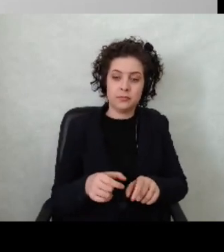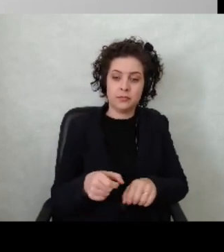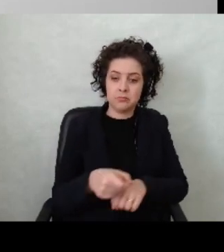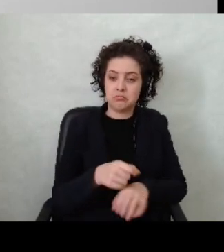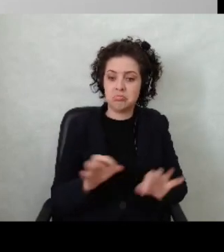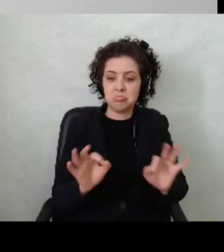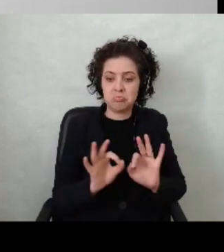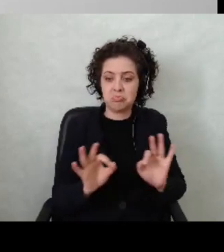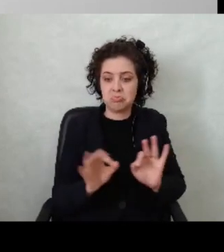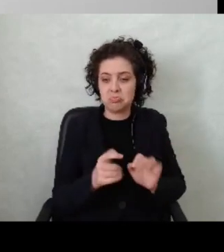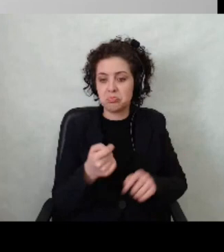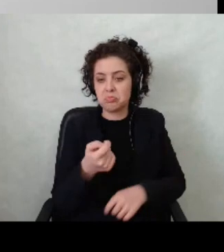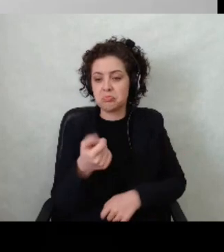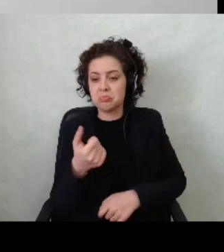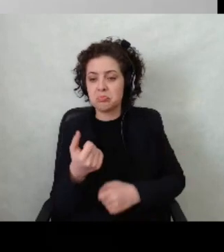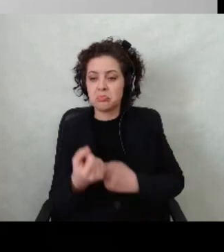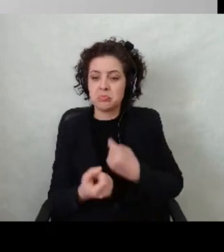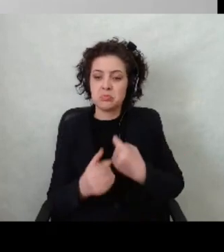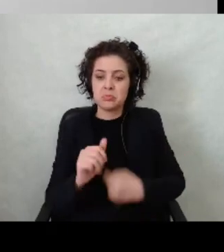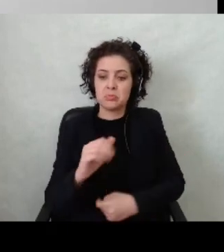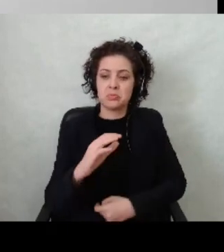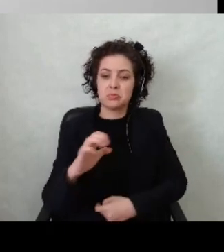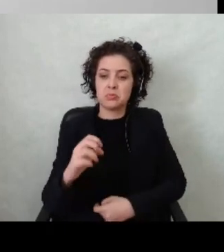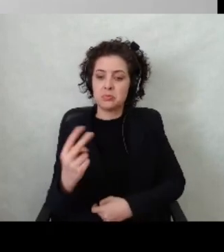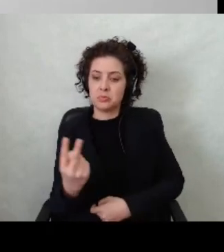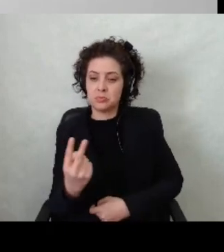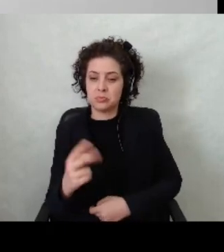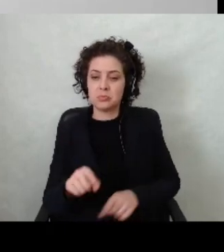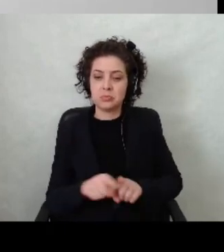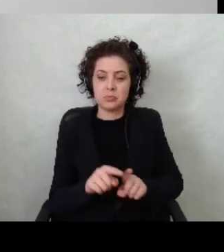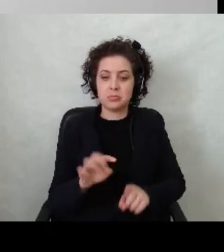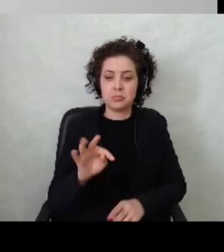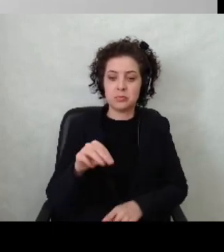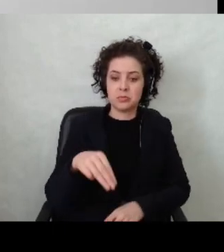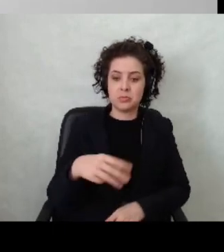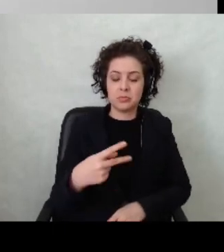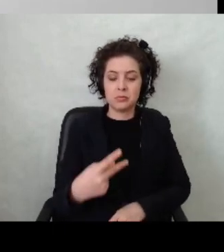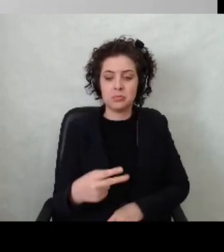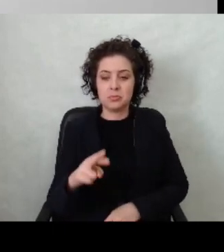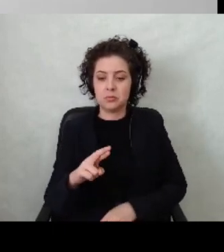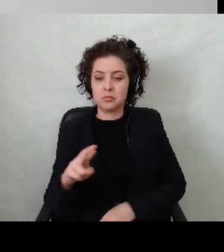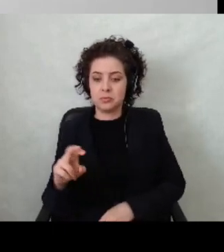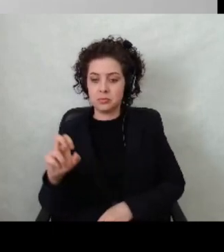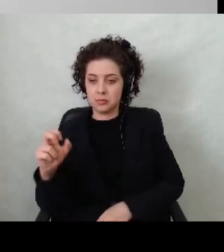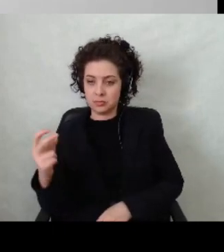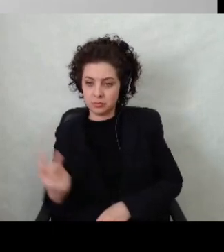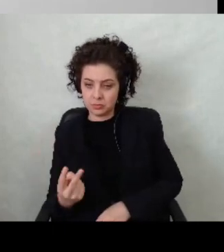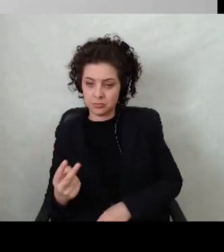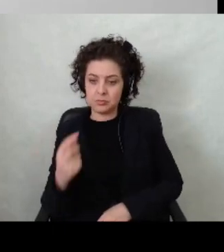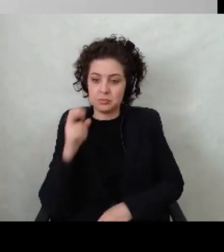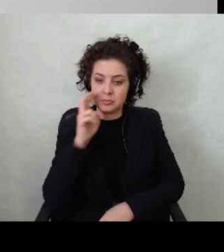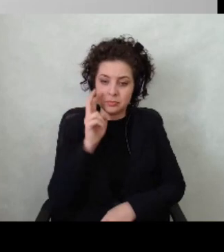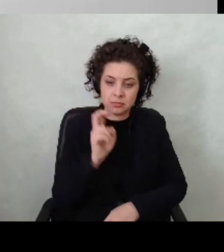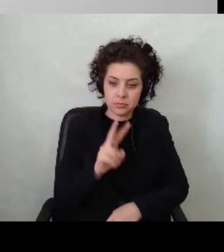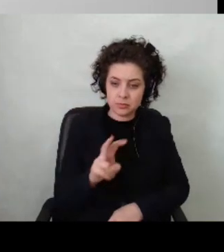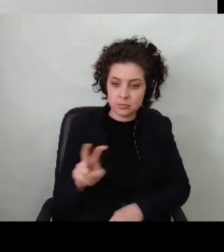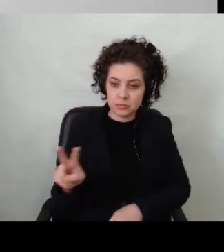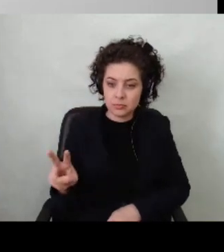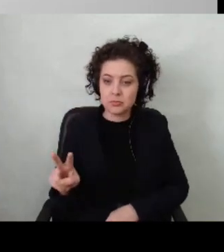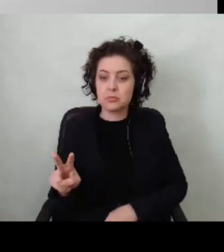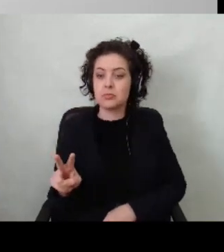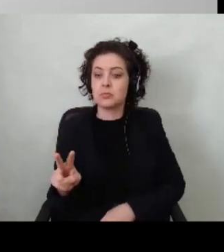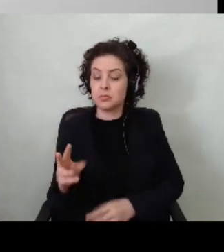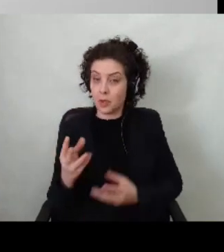ACE2. E também para TMPRSS2, nós vimos células que expressam muito dessa enzima, dessa